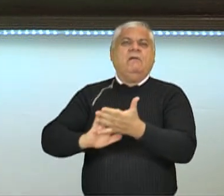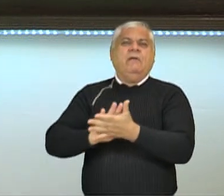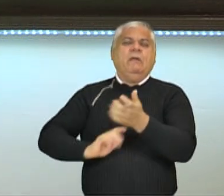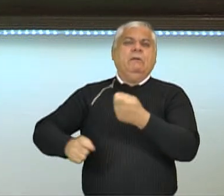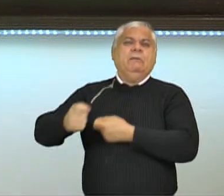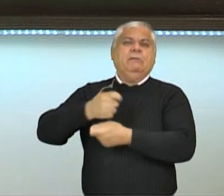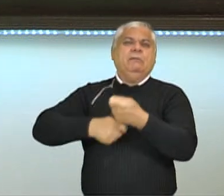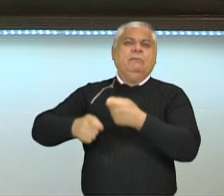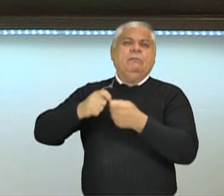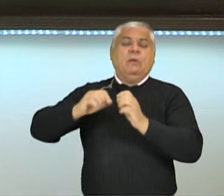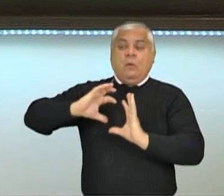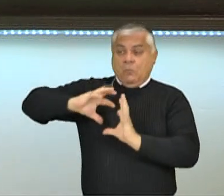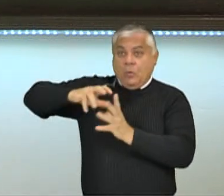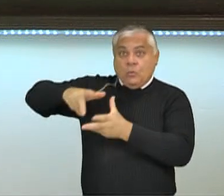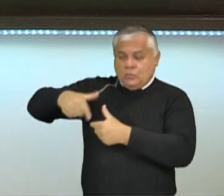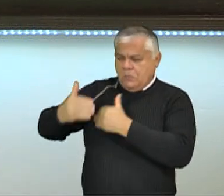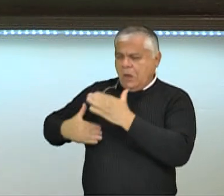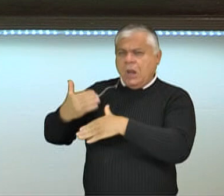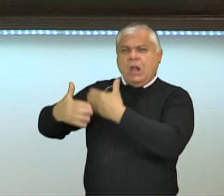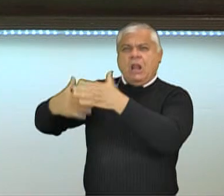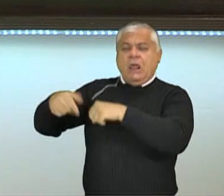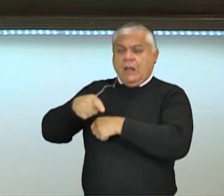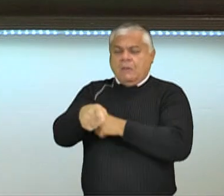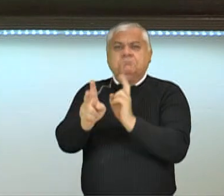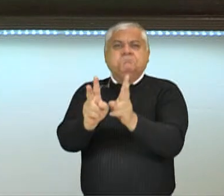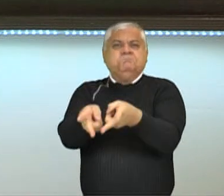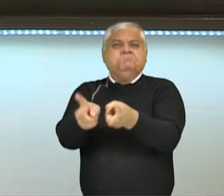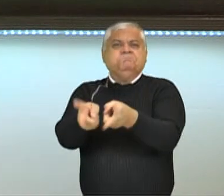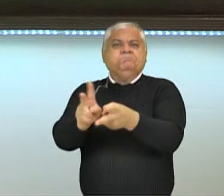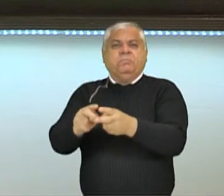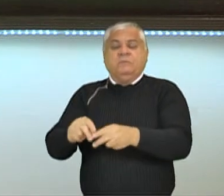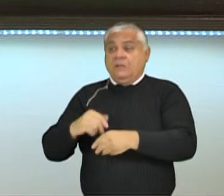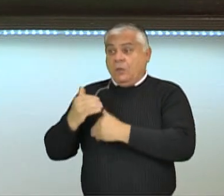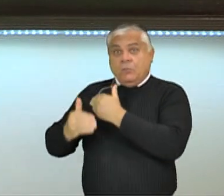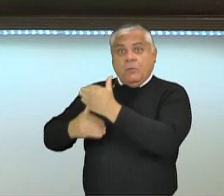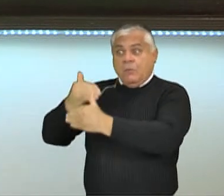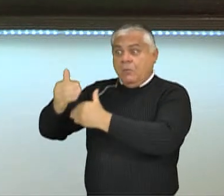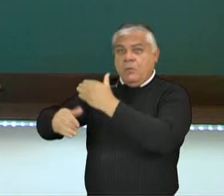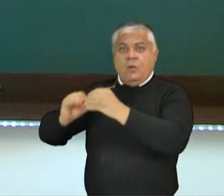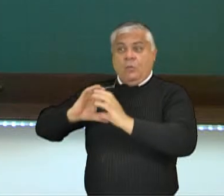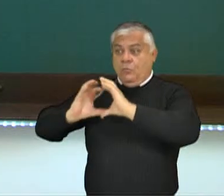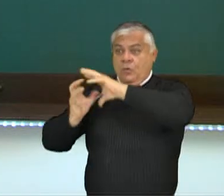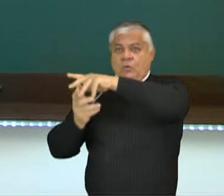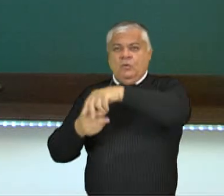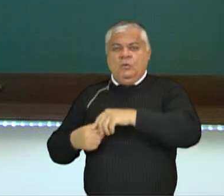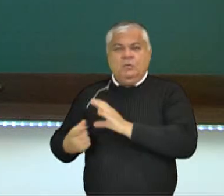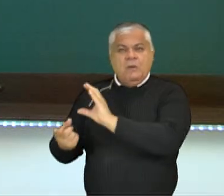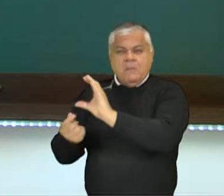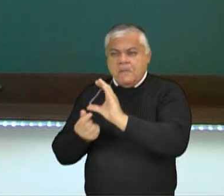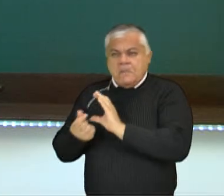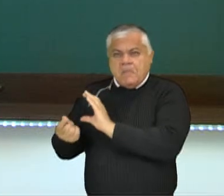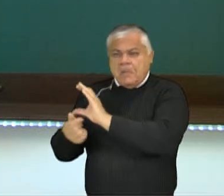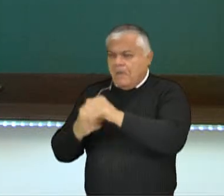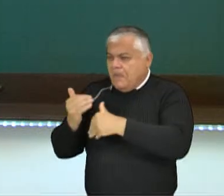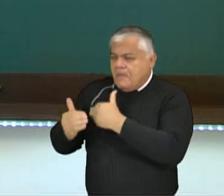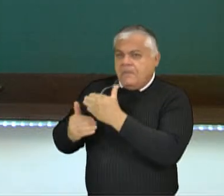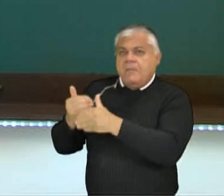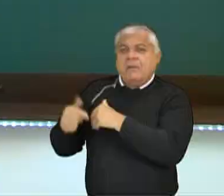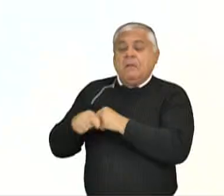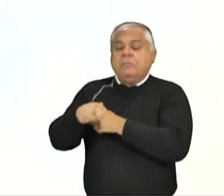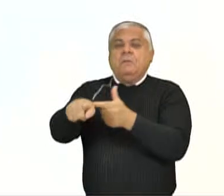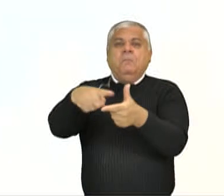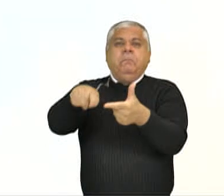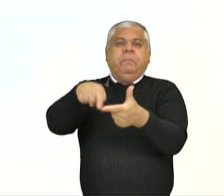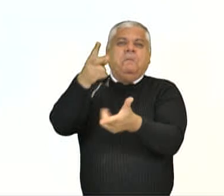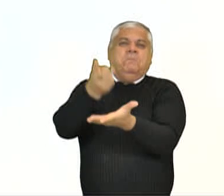do restante do mundo, do lado capitalista, né? Do lado dos países do bloco dos Estados Unidos. Então esses problemas começaram a